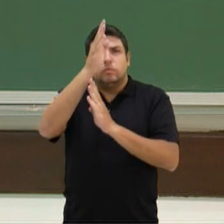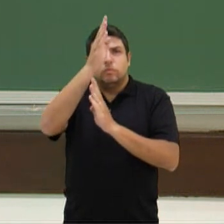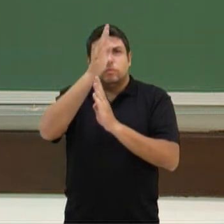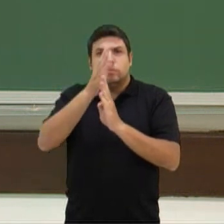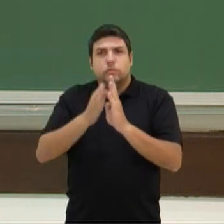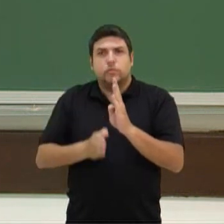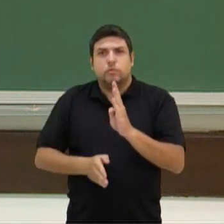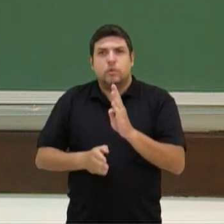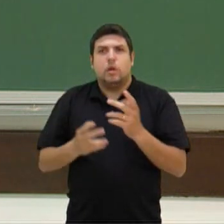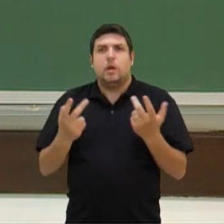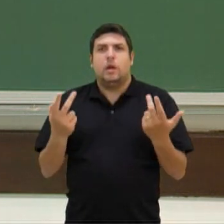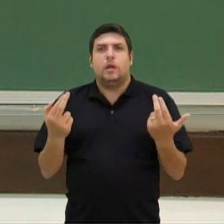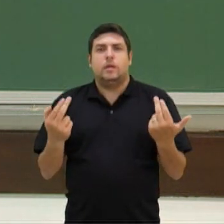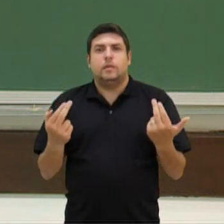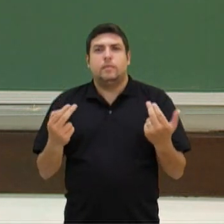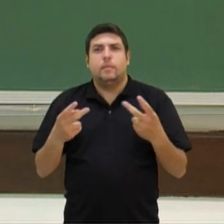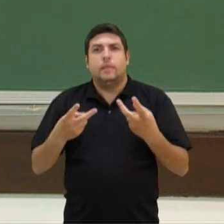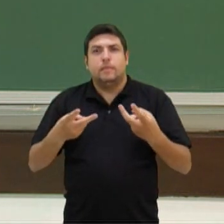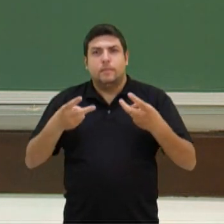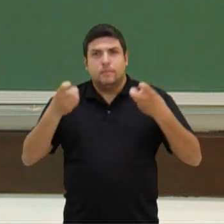Veja a Torre Eiffel.